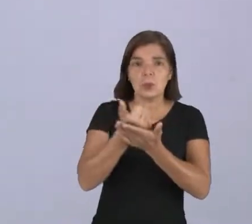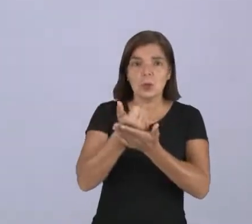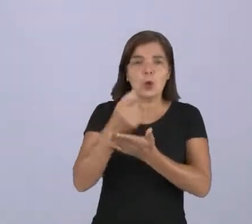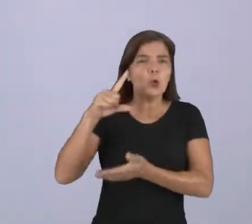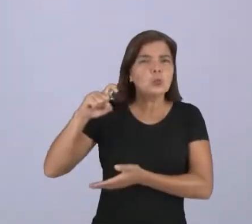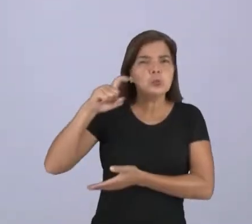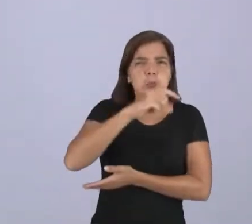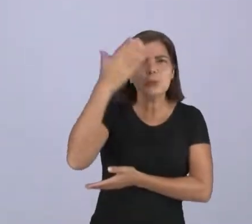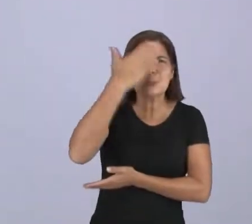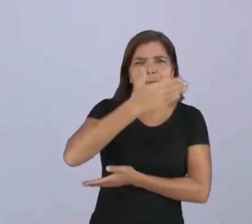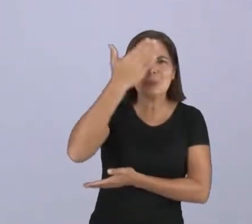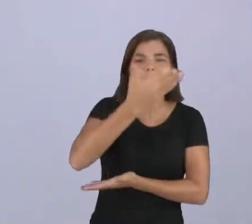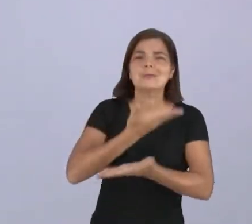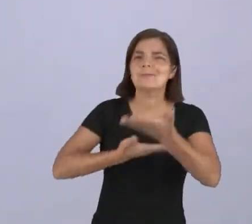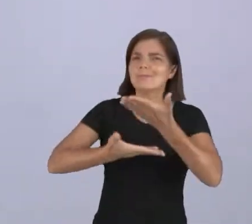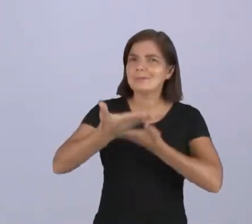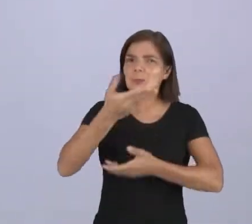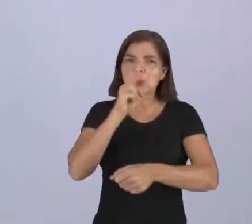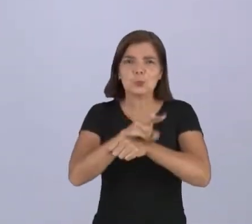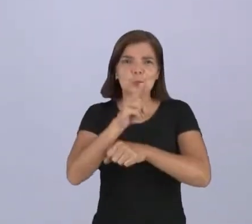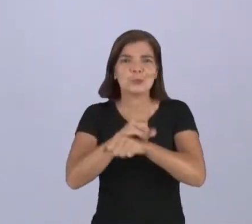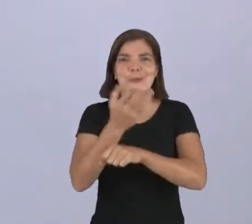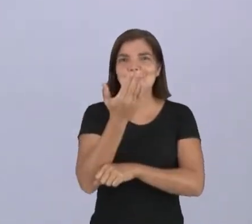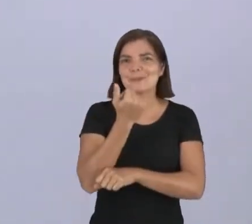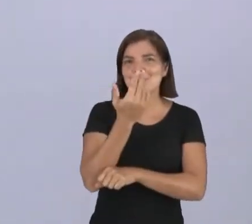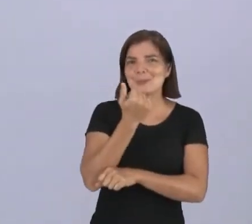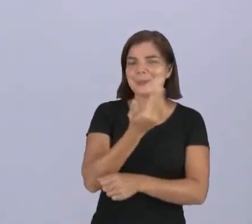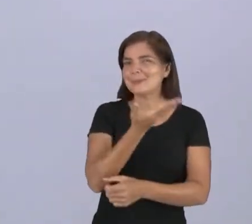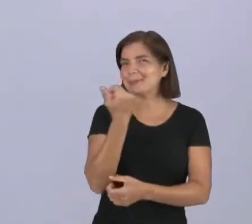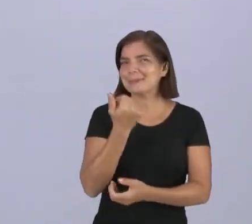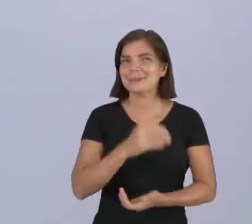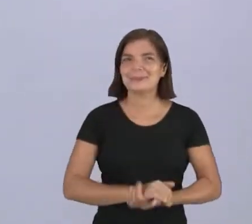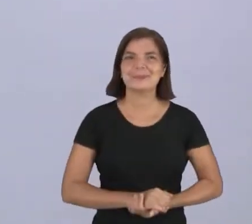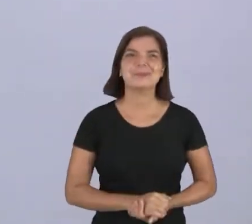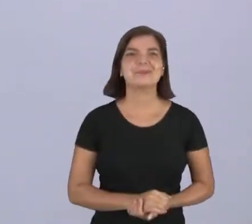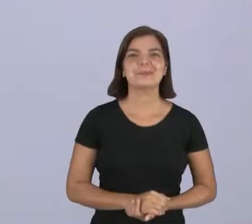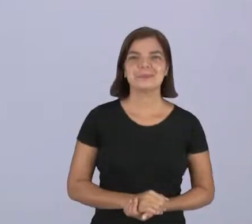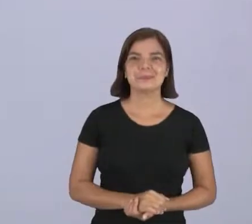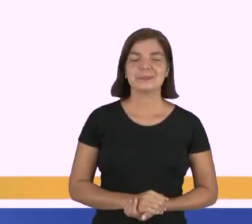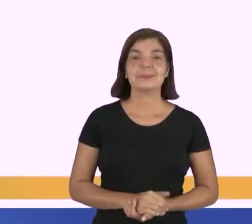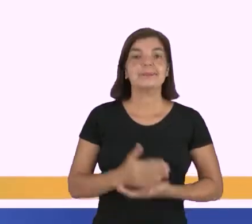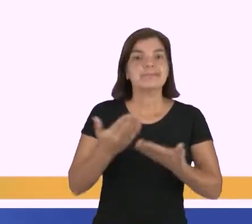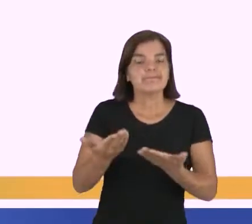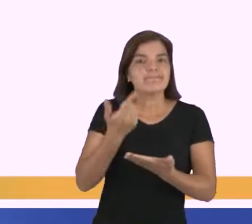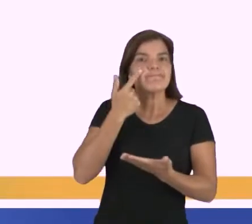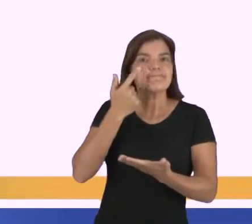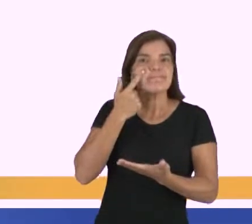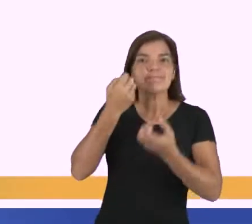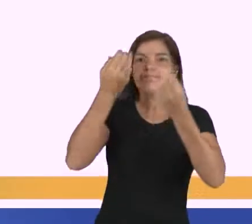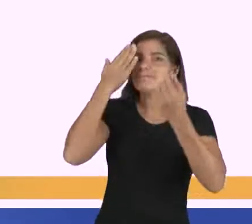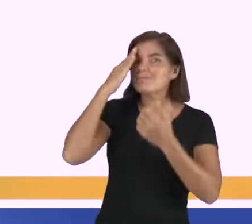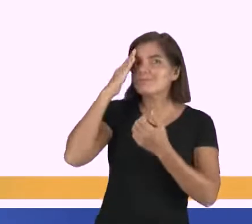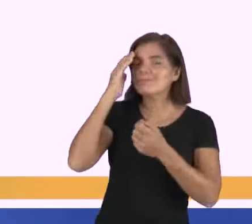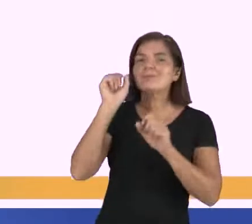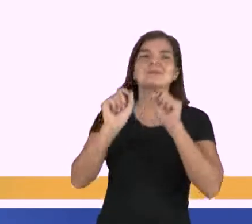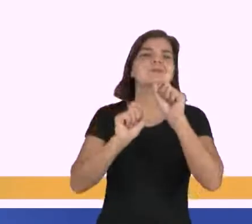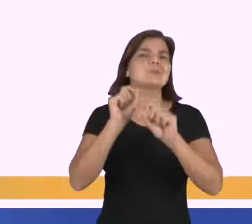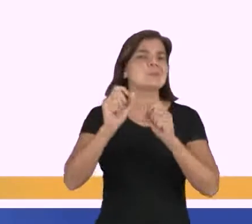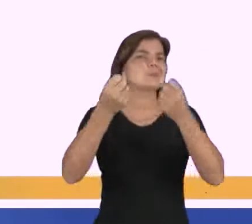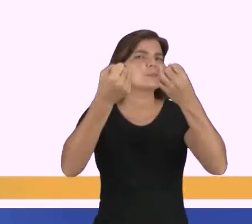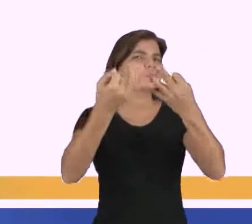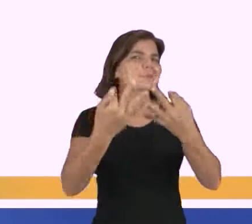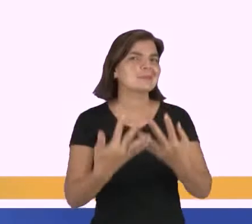micro-organismos e a relação sobre eles com a conservação dos alimentos. Vamos lá? Então, para começar, a gente vai ter